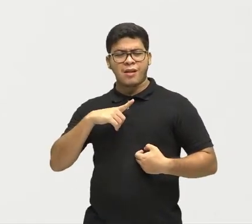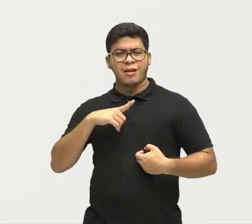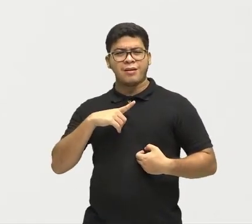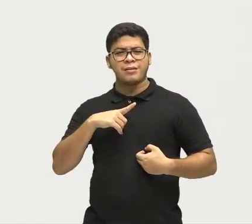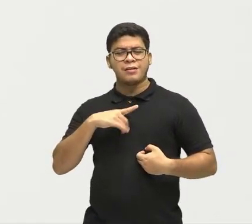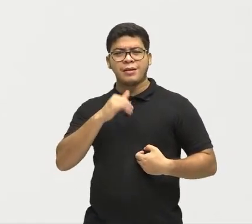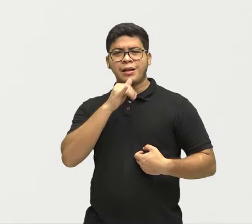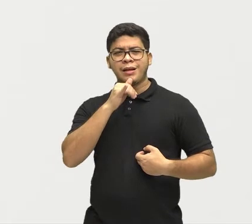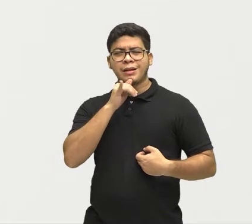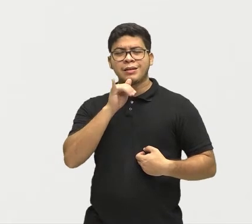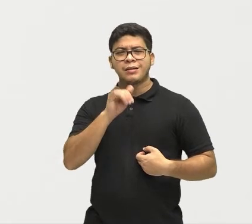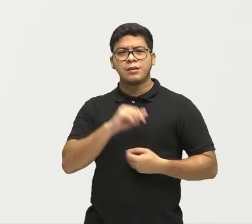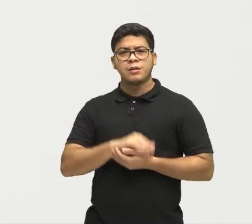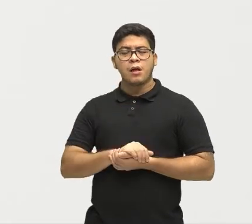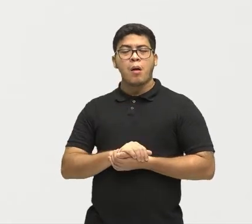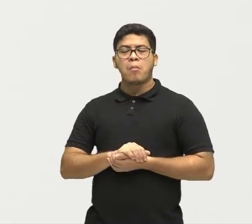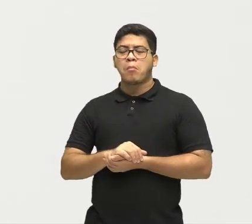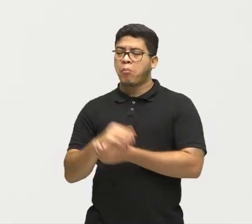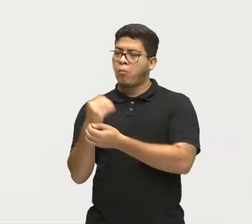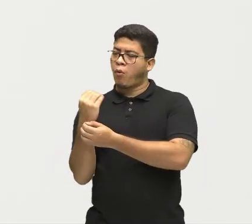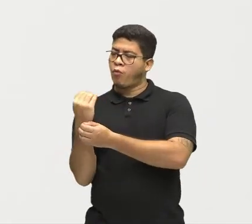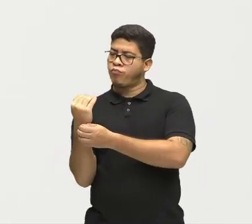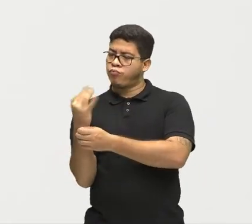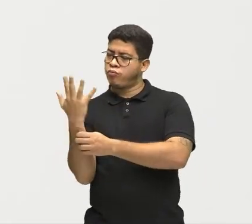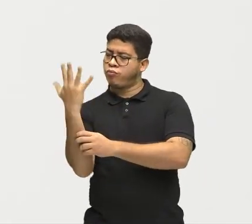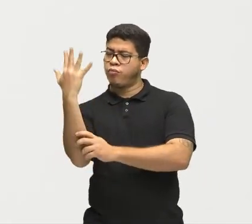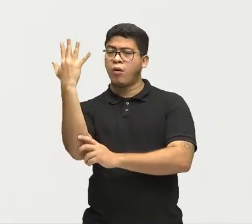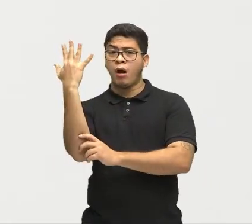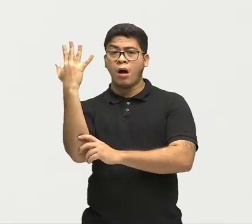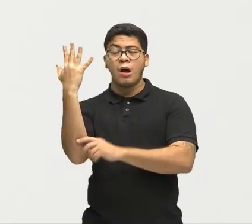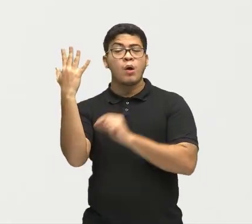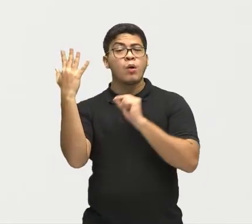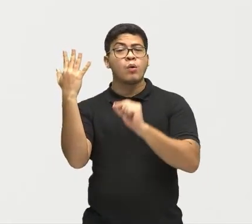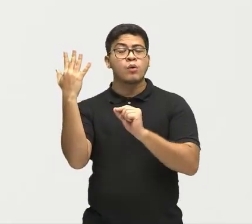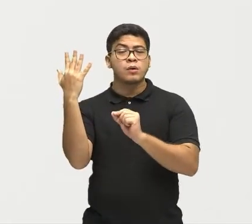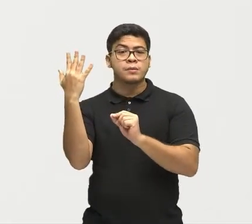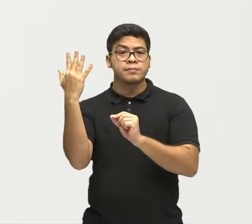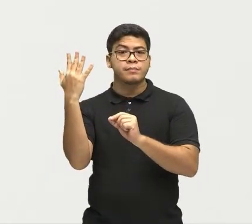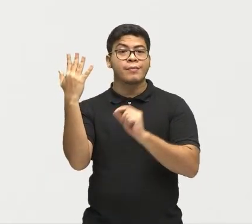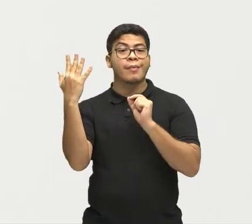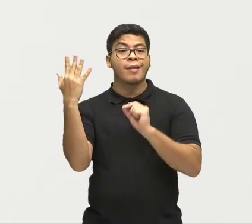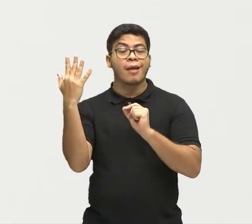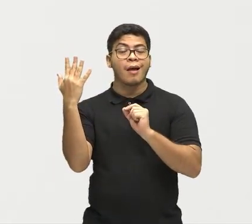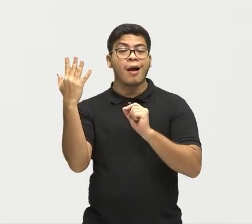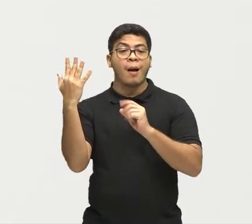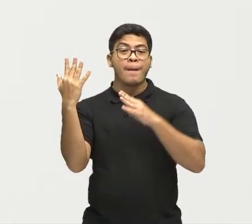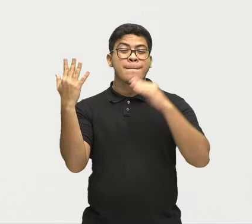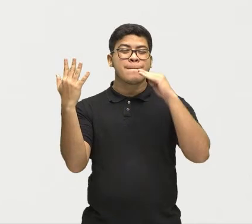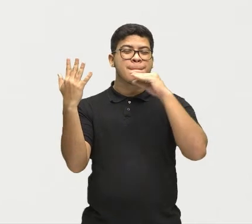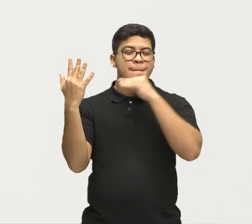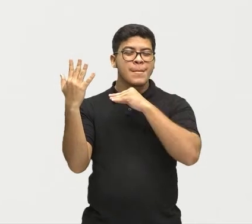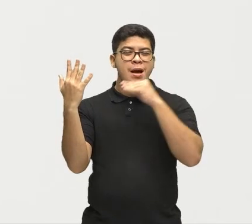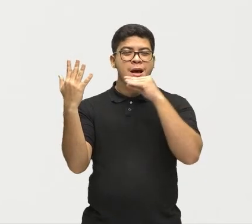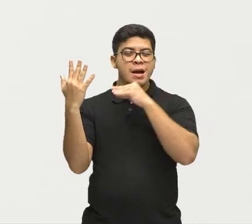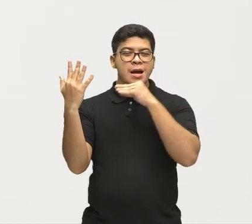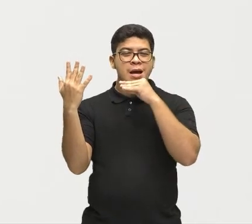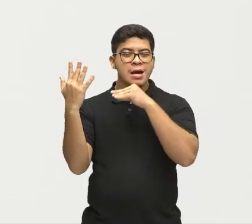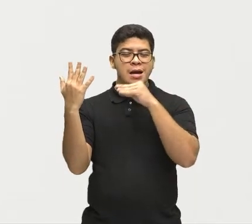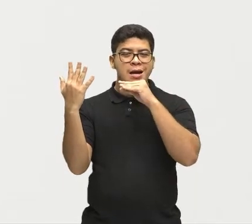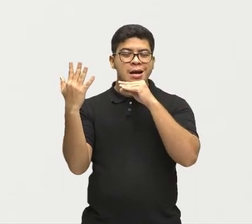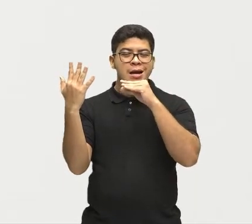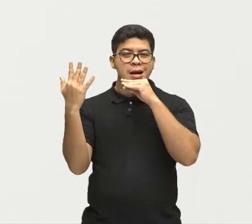fruto. Então, olha só, quando a gente come uma fruta, a parte da planta que a gente está comendo é a parte que se formou,